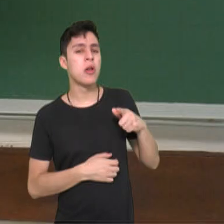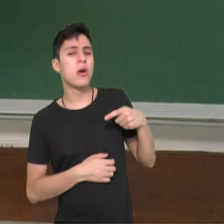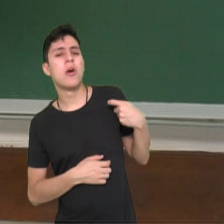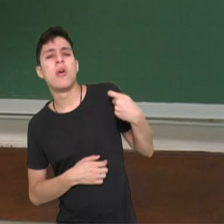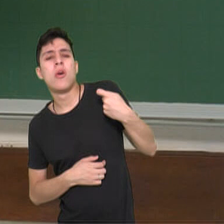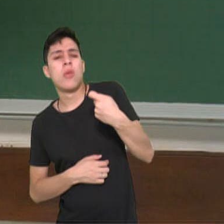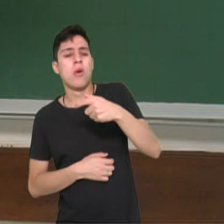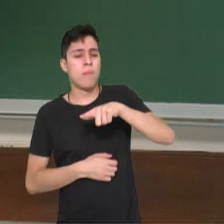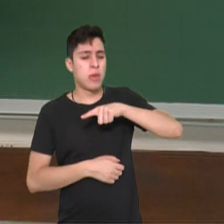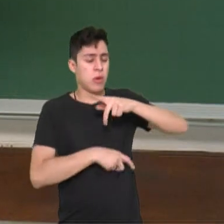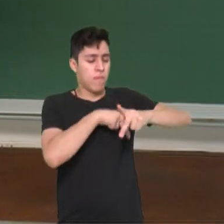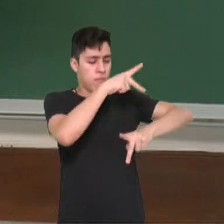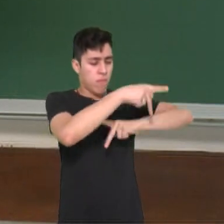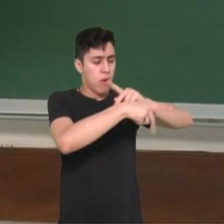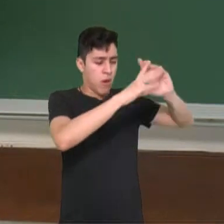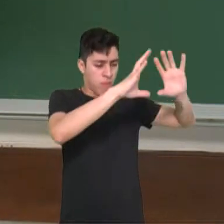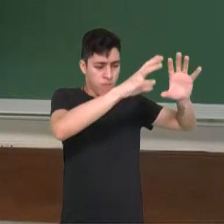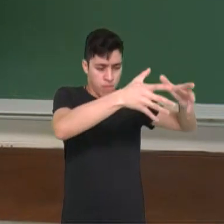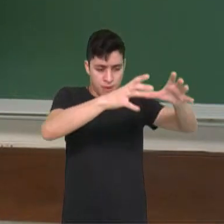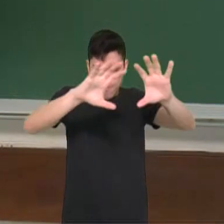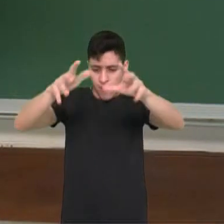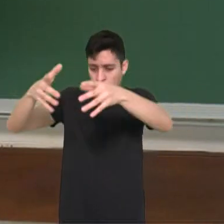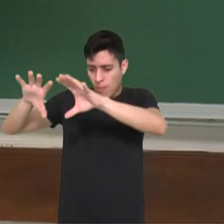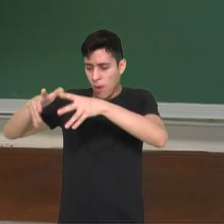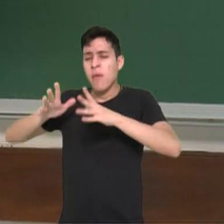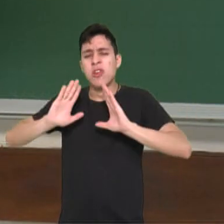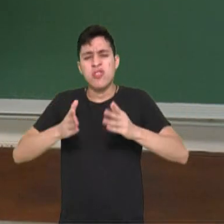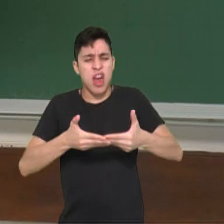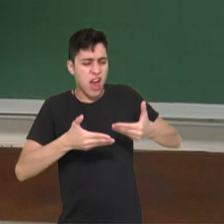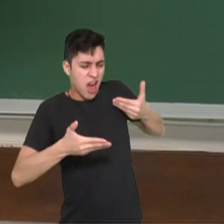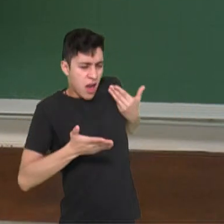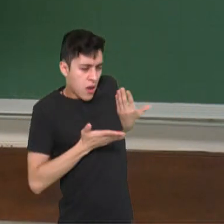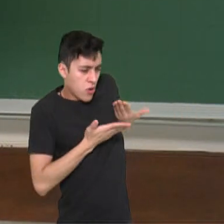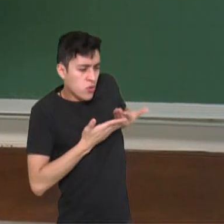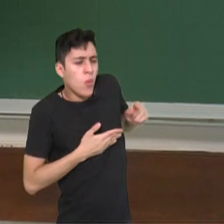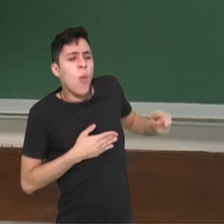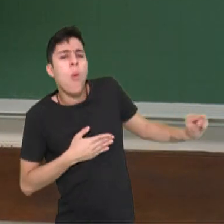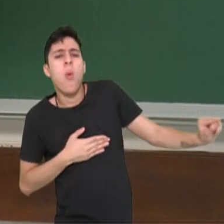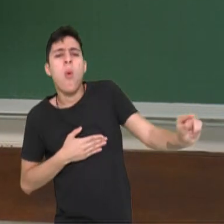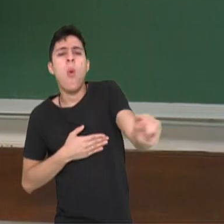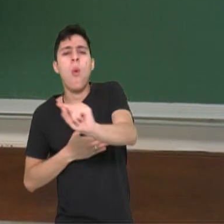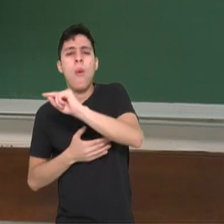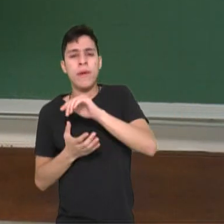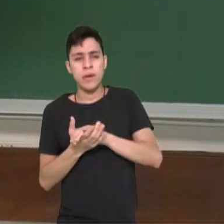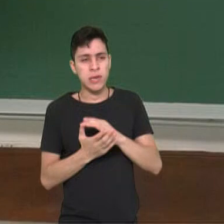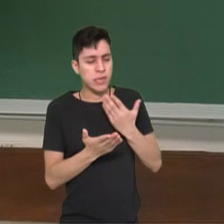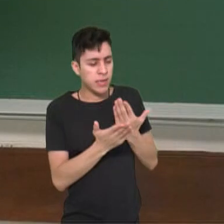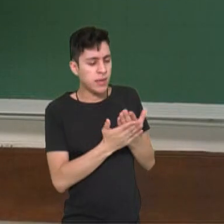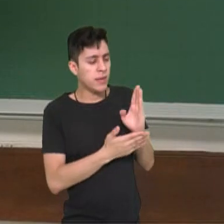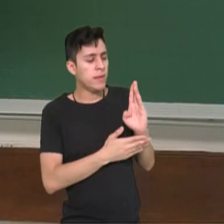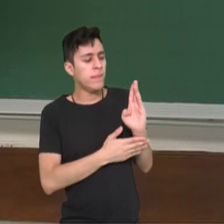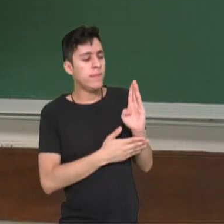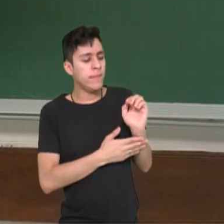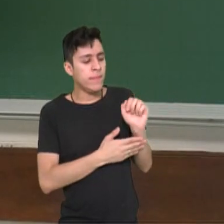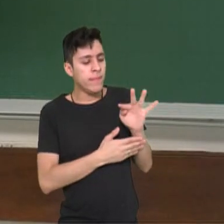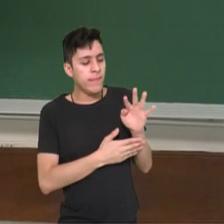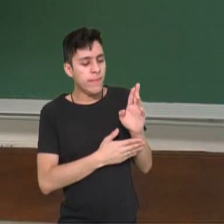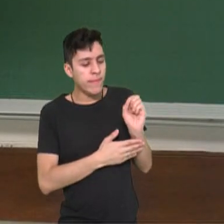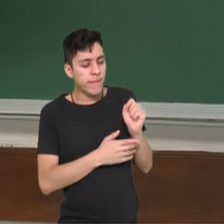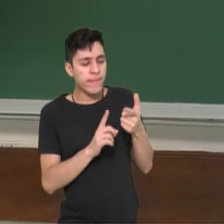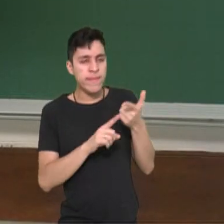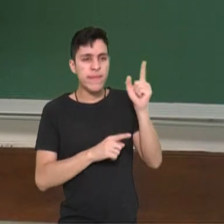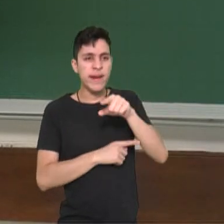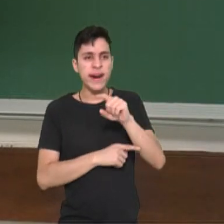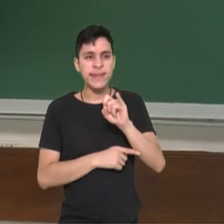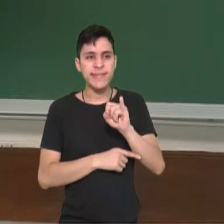então a retomada dos povos que nós estudamos nas nossas aulas. Nós estudamos sobre os bantus e os iorubás. Agora a gente vai ver